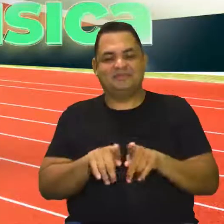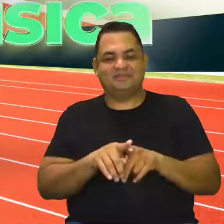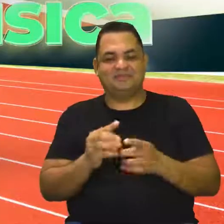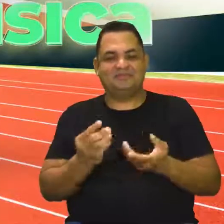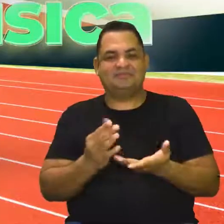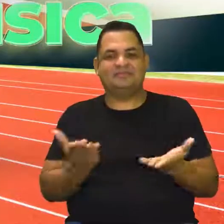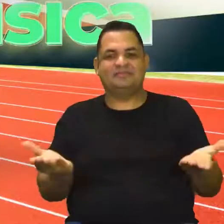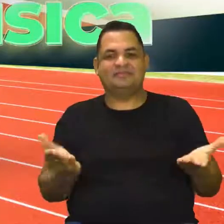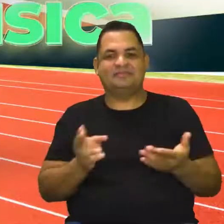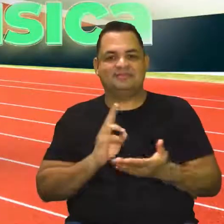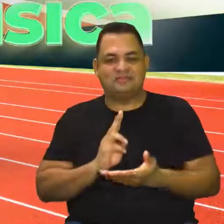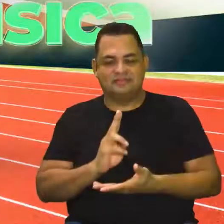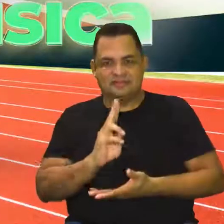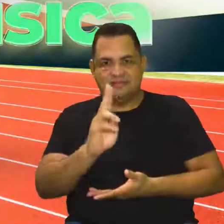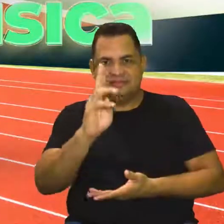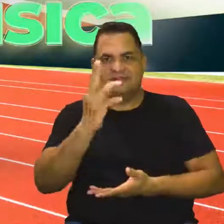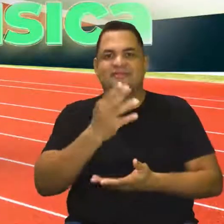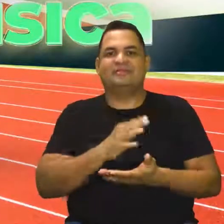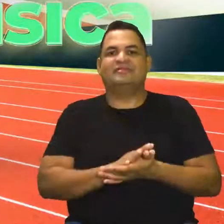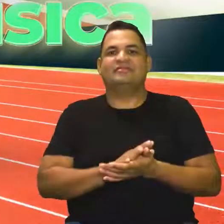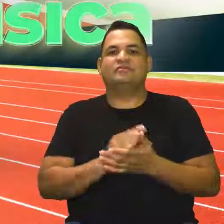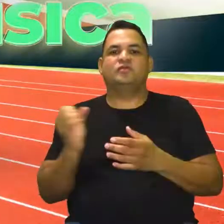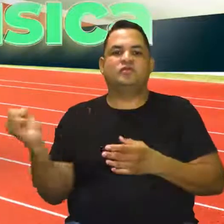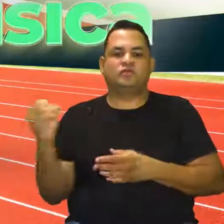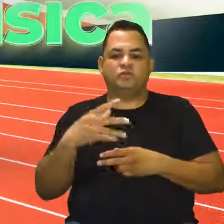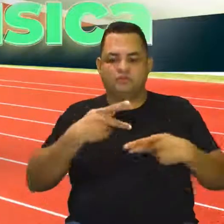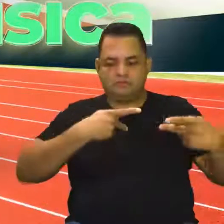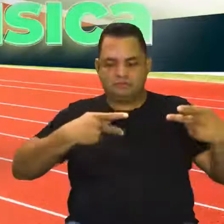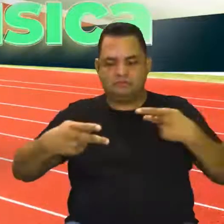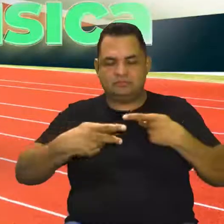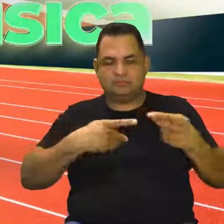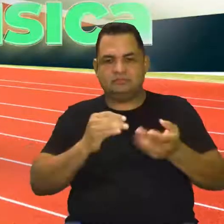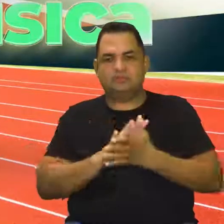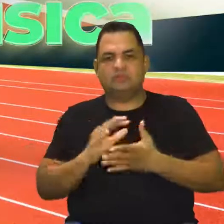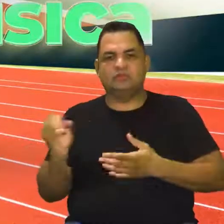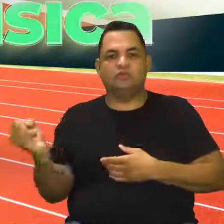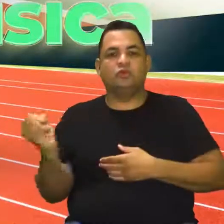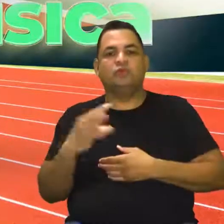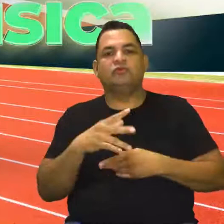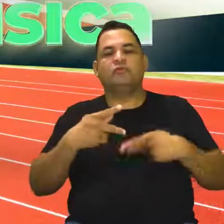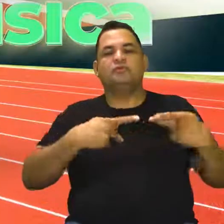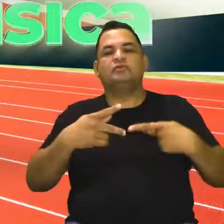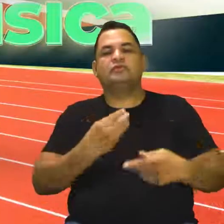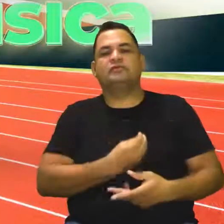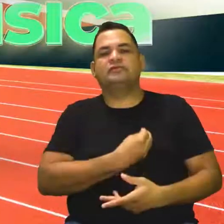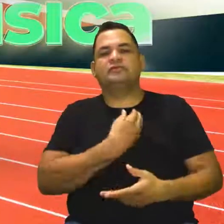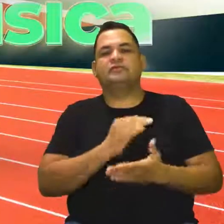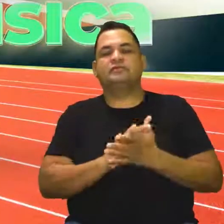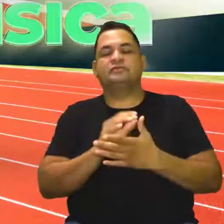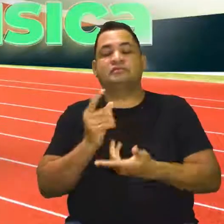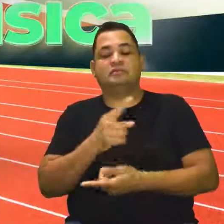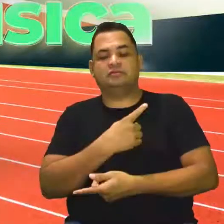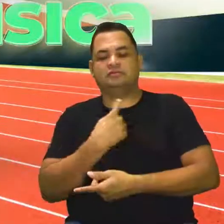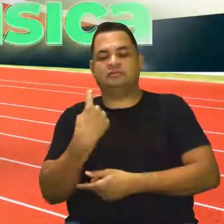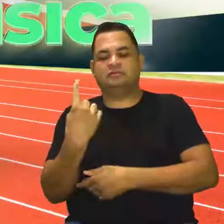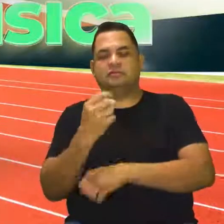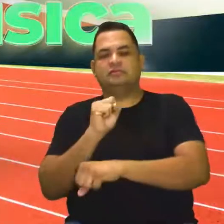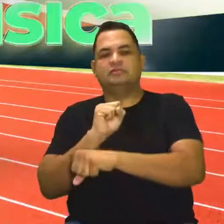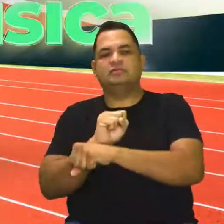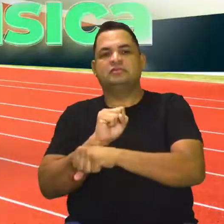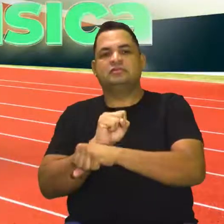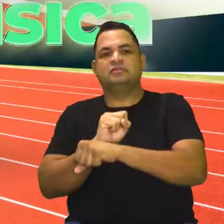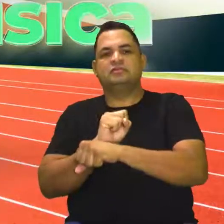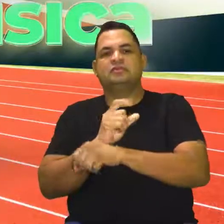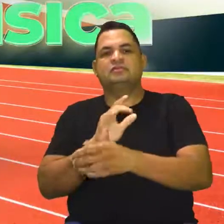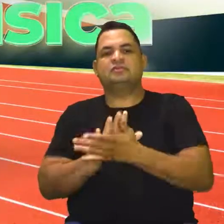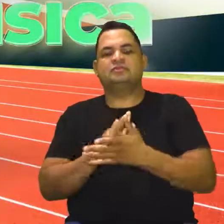né? E aí vai seguir, com certeza, aí um novo projeto, projeto de vida. Isso, e a gente espera que nesse projeto de vida tenha